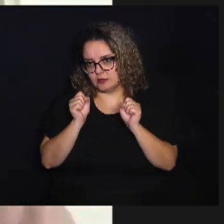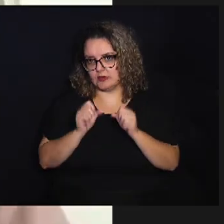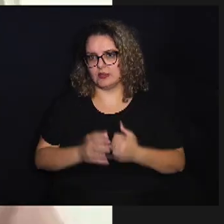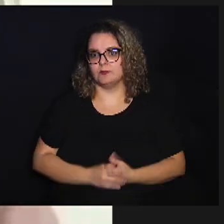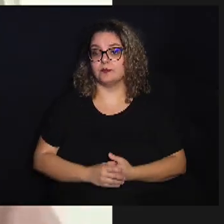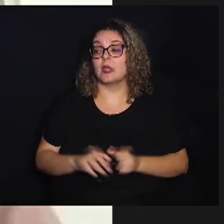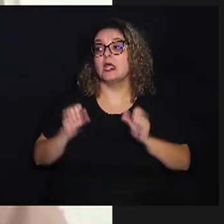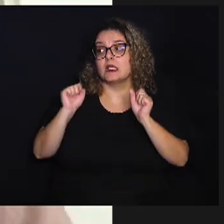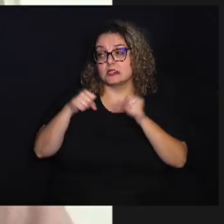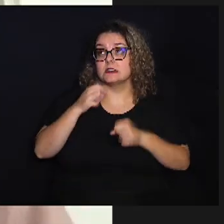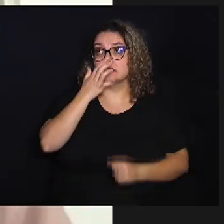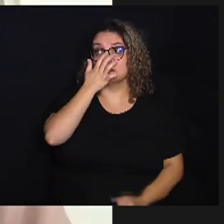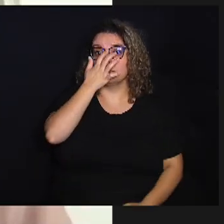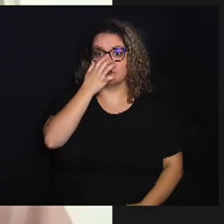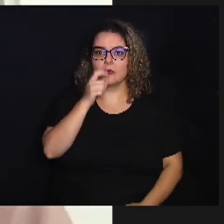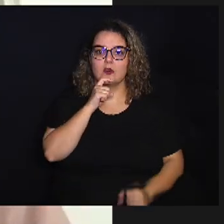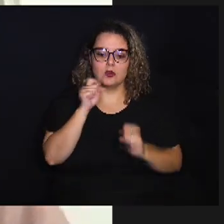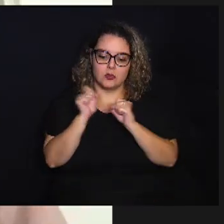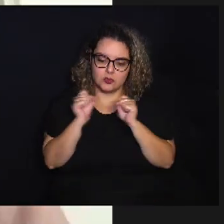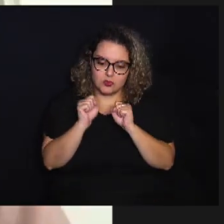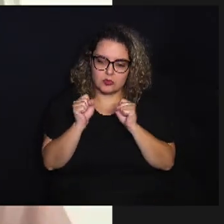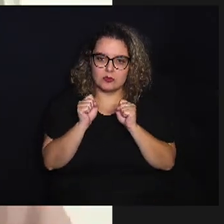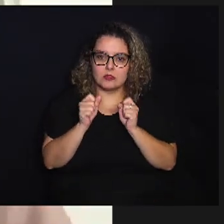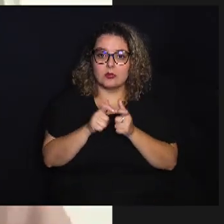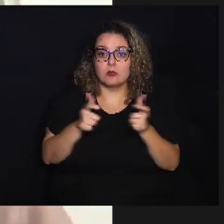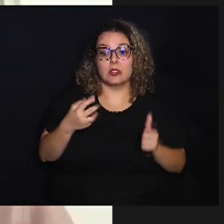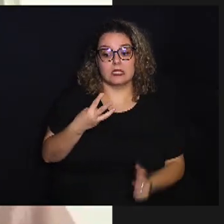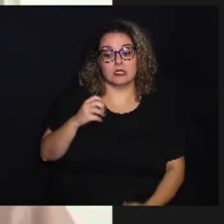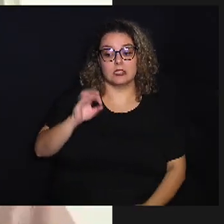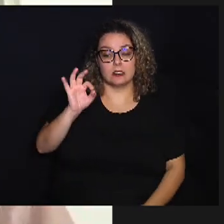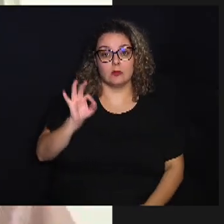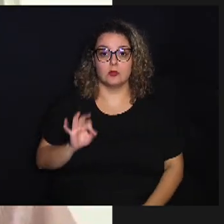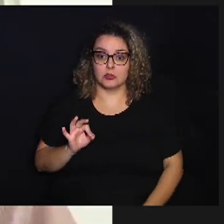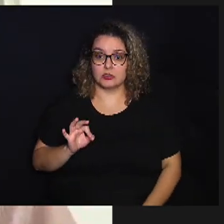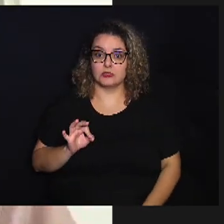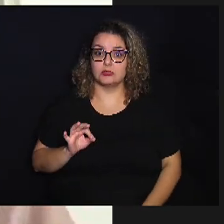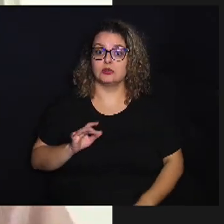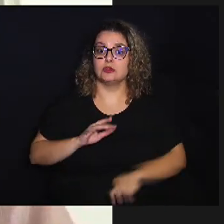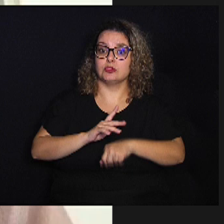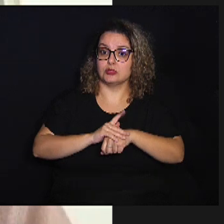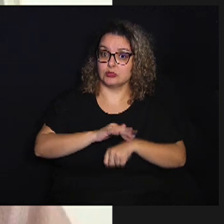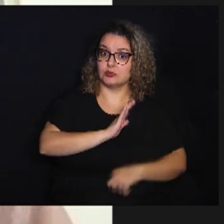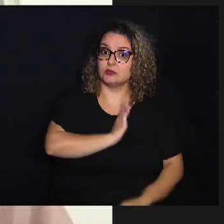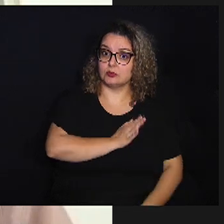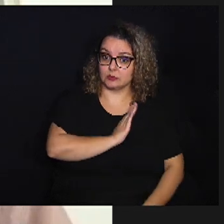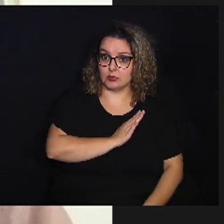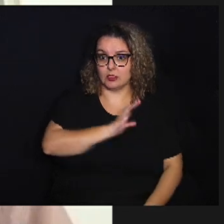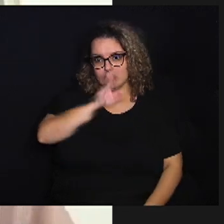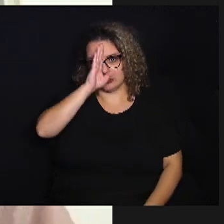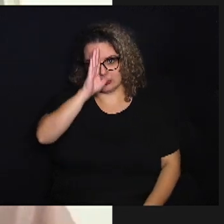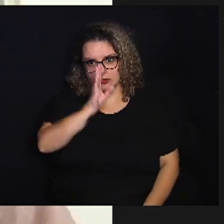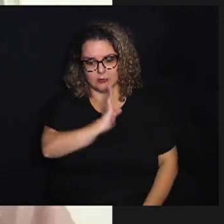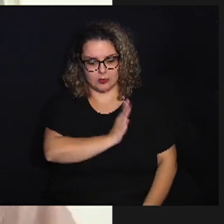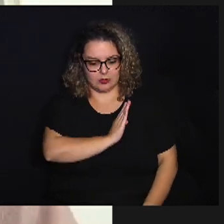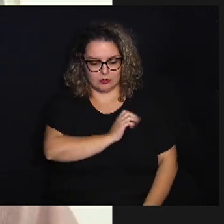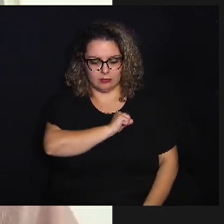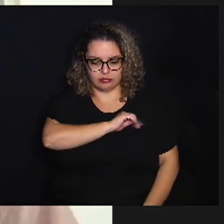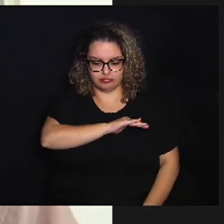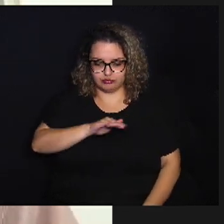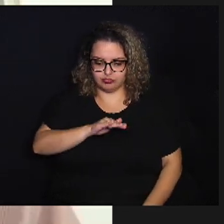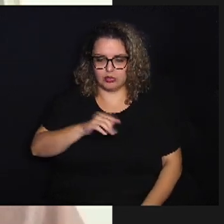Sim. É, no inverno, aumenta cerca de 30% os casos de doenças cardiovasculares, principalmente infarto e AVC.